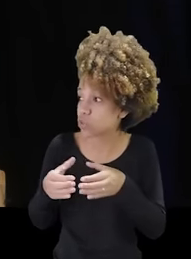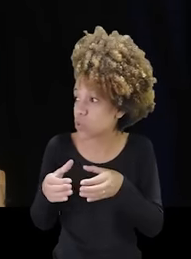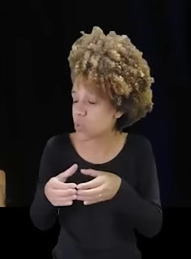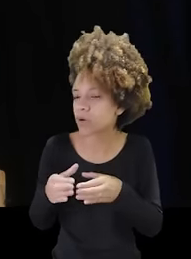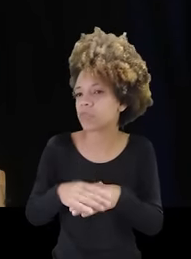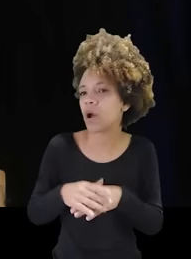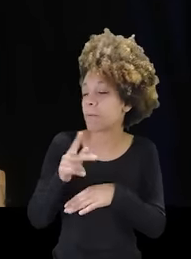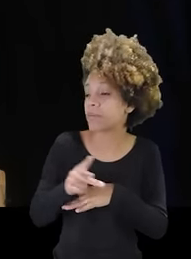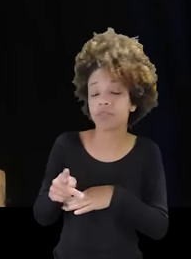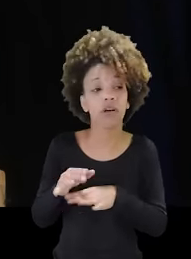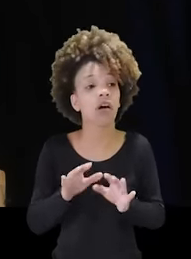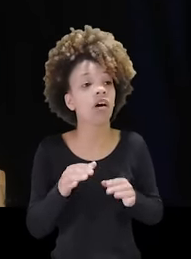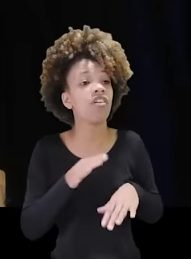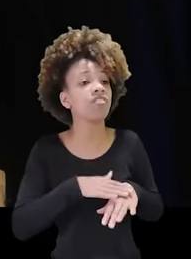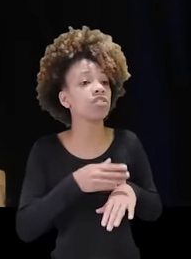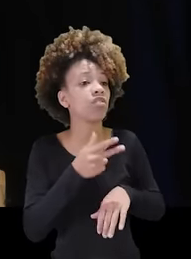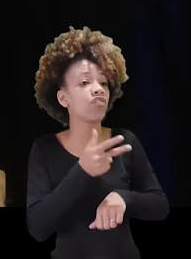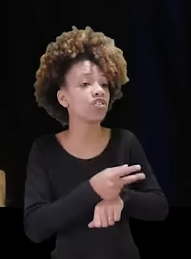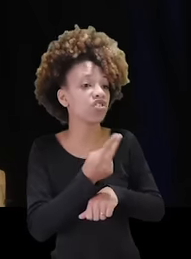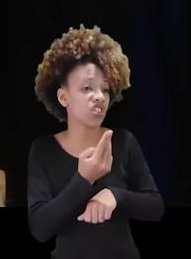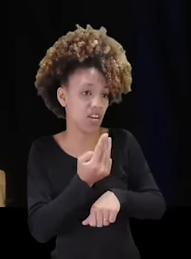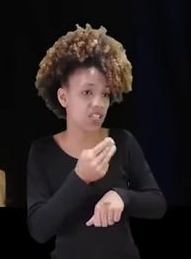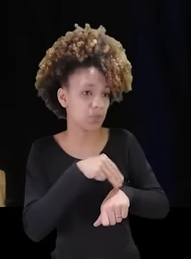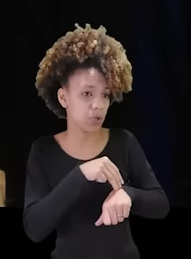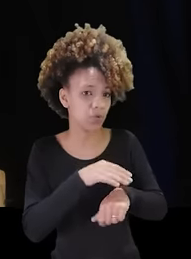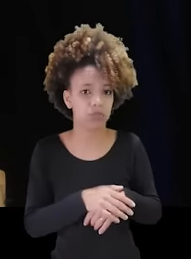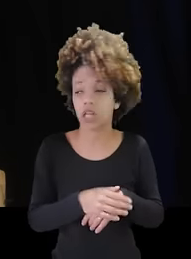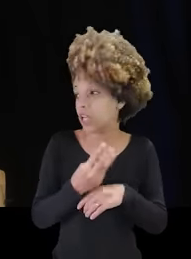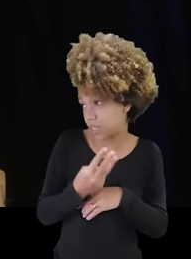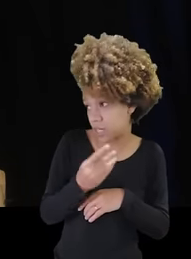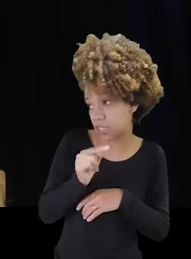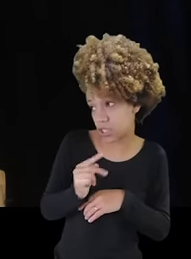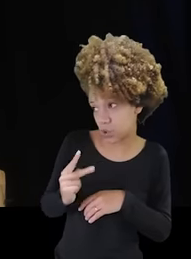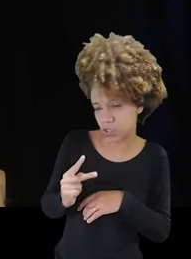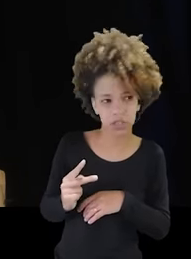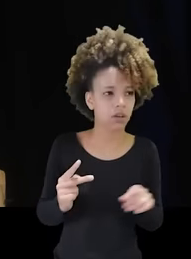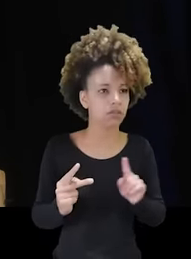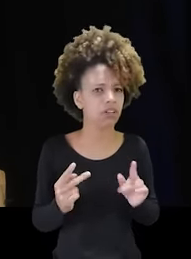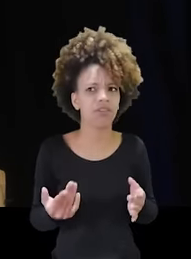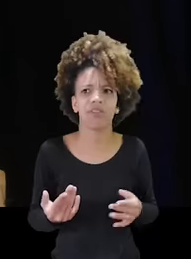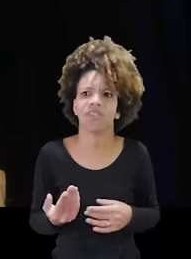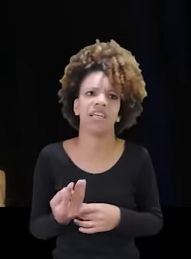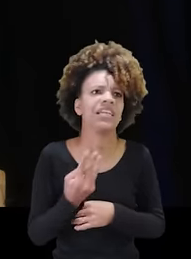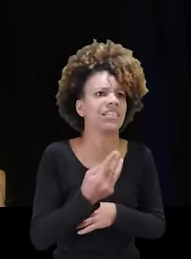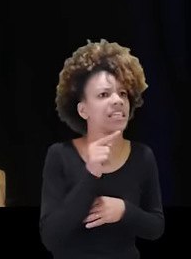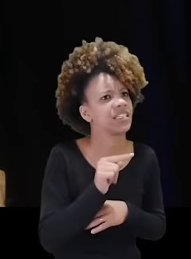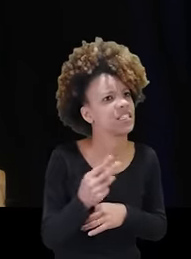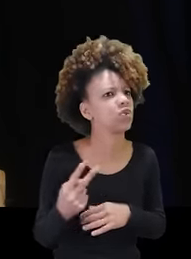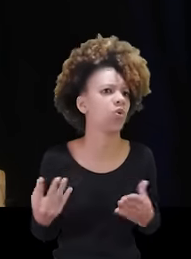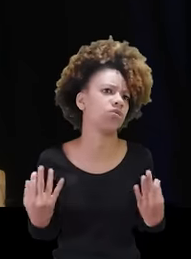trabalho em grupo o professor fala assim faz um vídeo de três minutos dava três e dois pessoal não aí eu vou ai Gente pelo amor de Deus